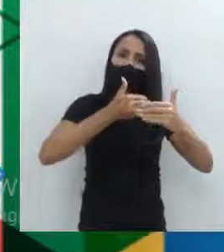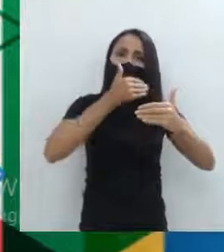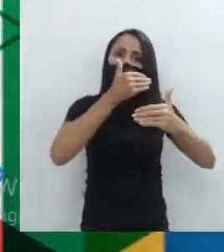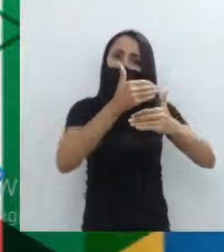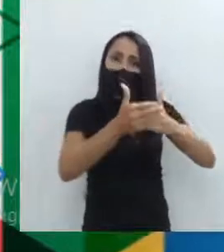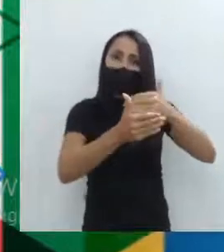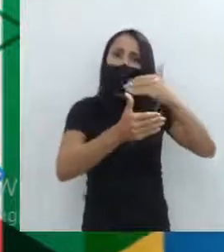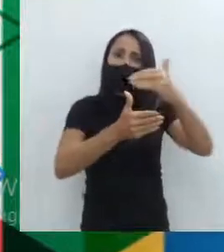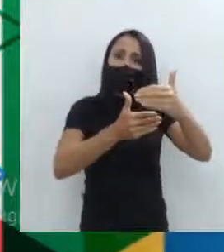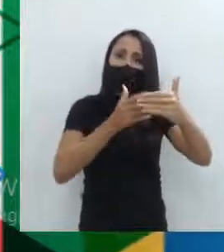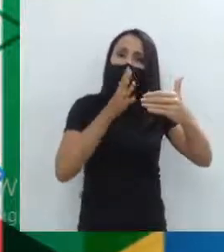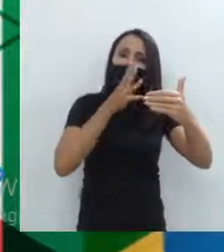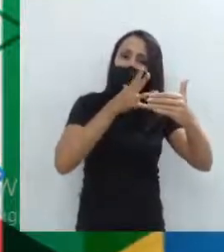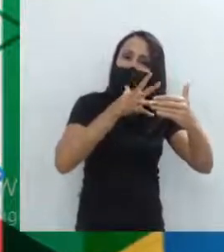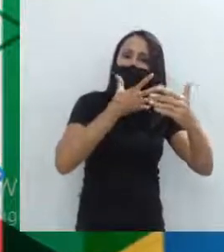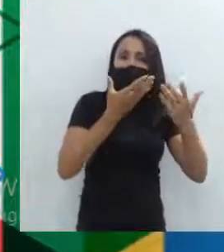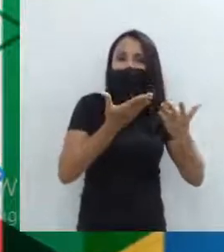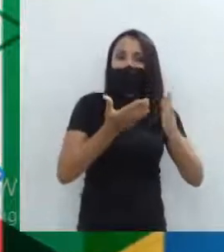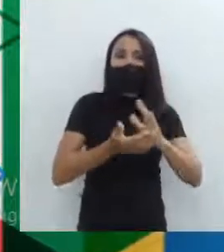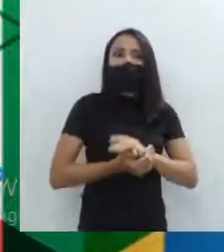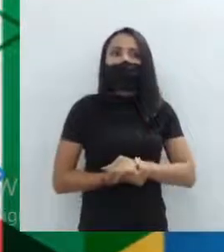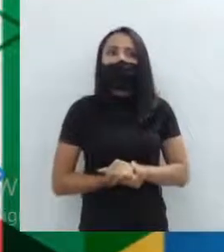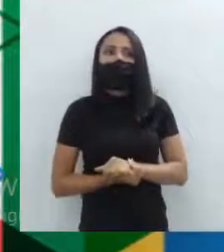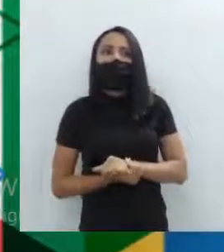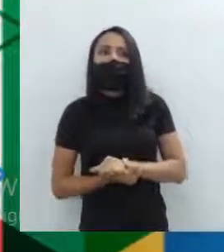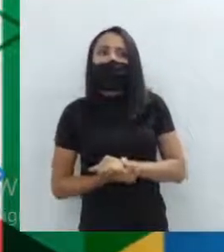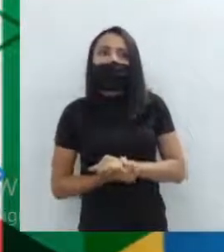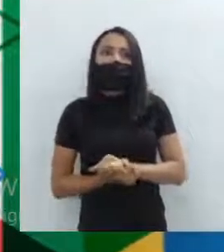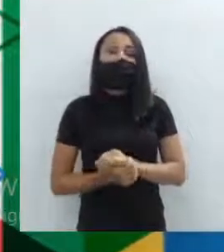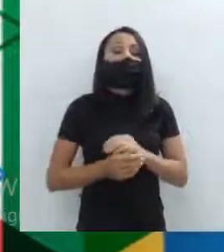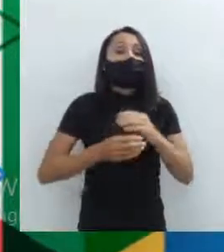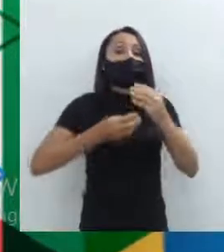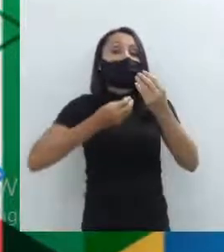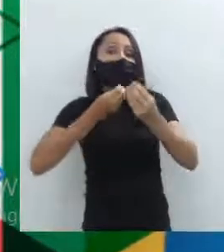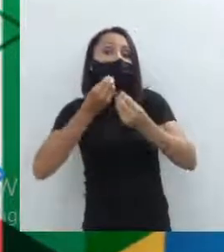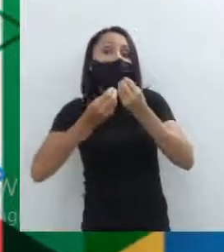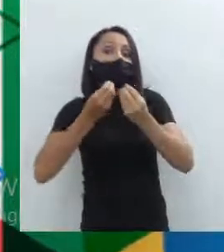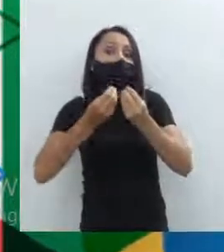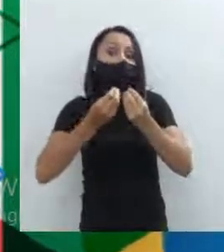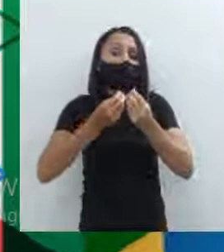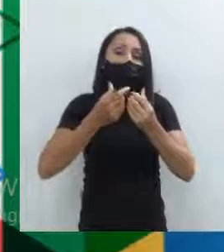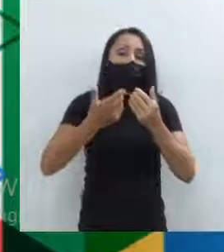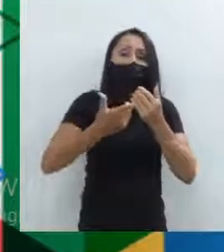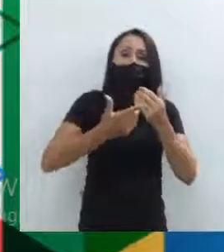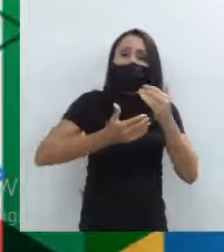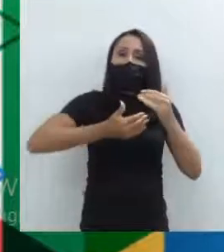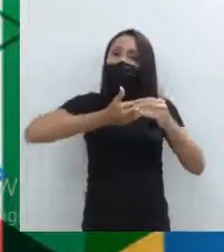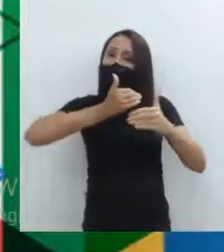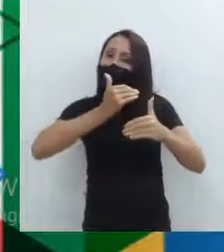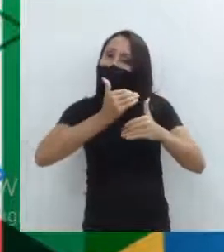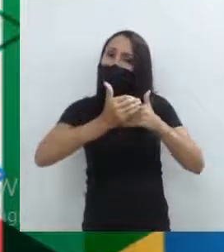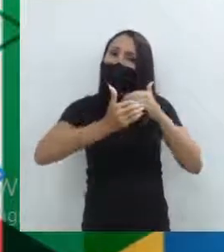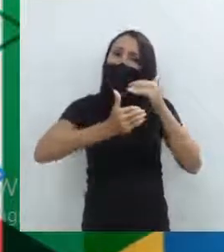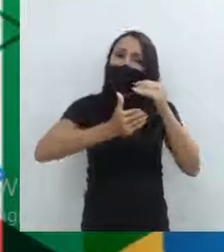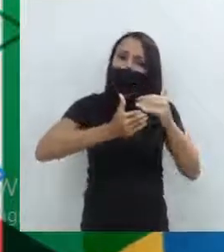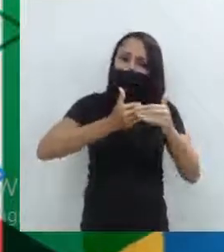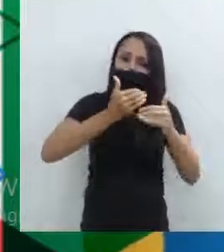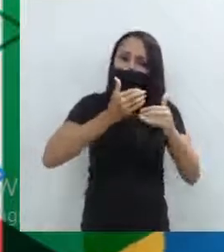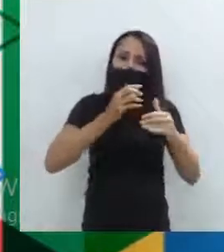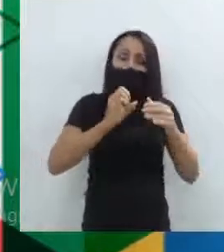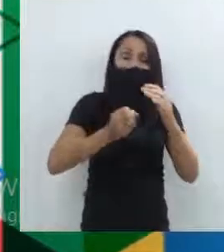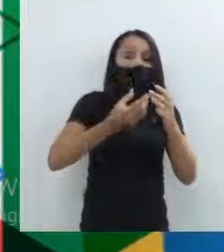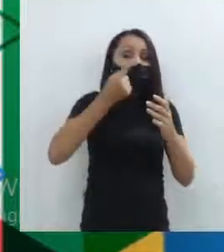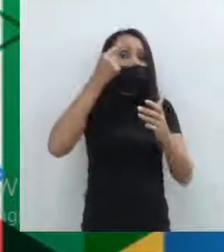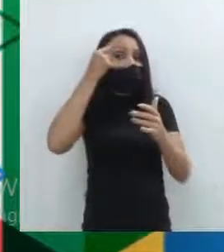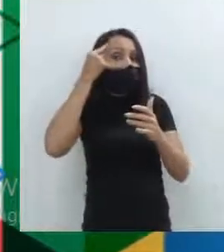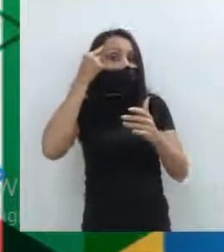paulatina, ok? E esse fator de ser algo paulatino levou ao